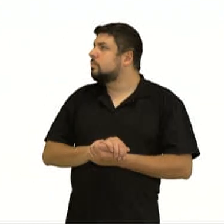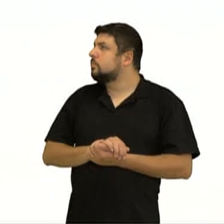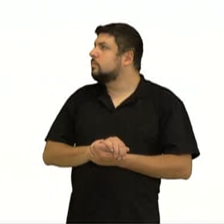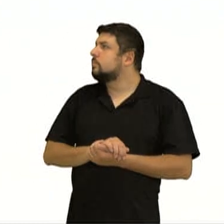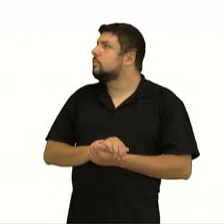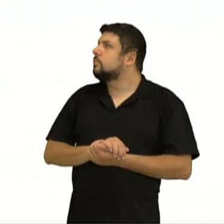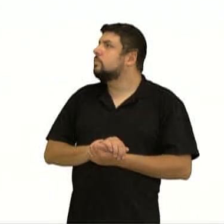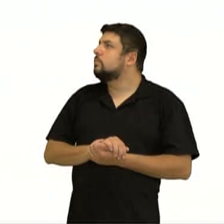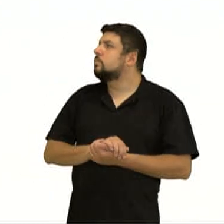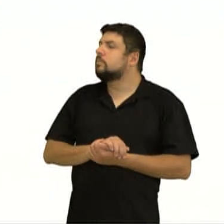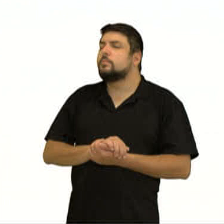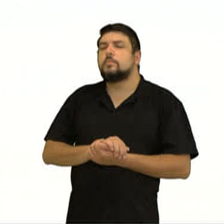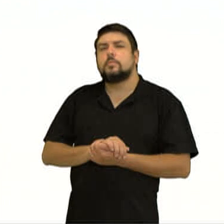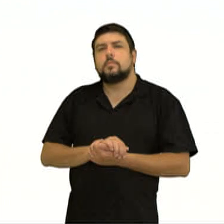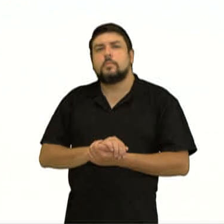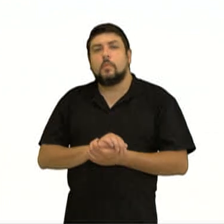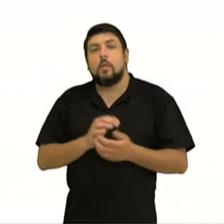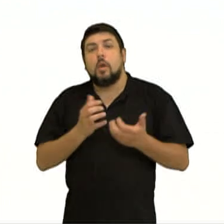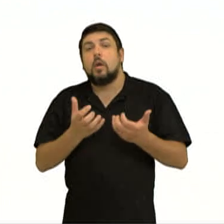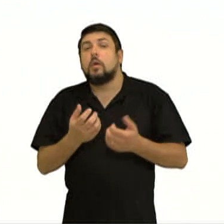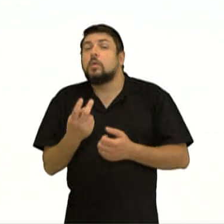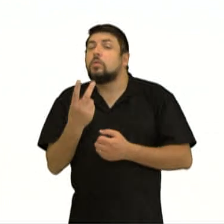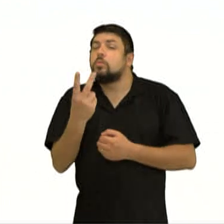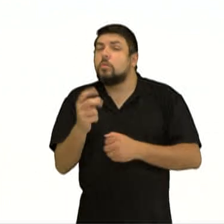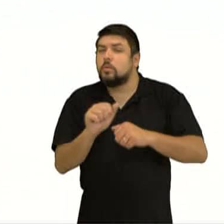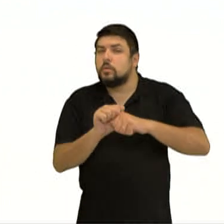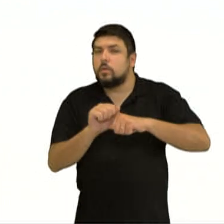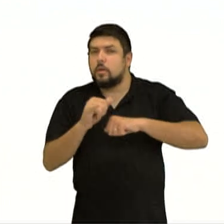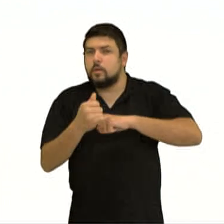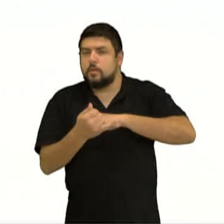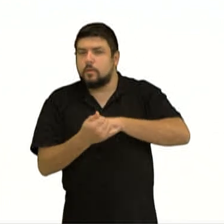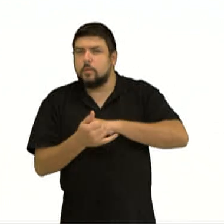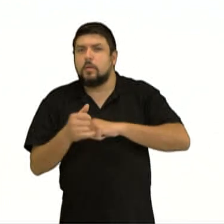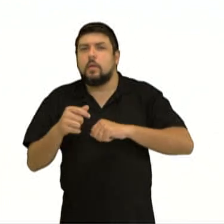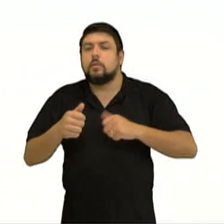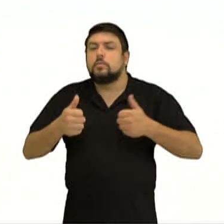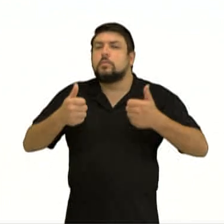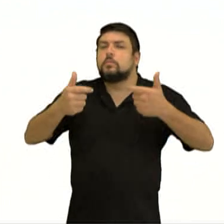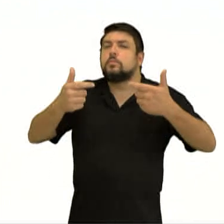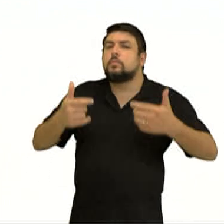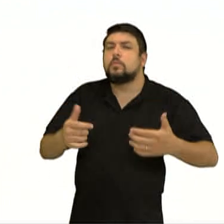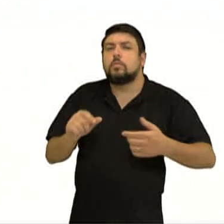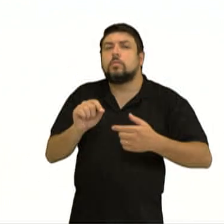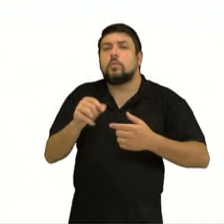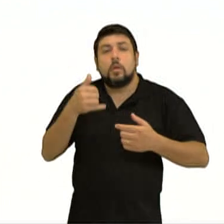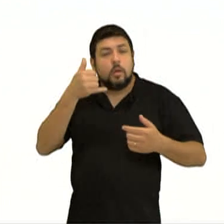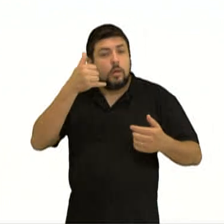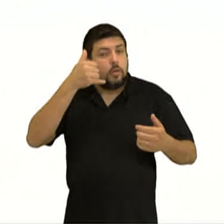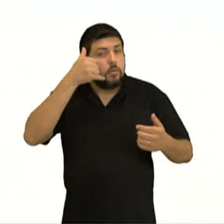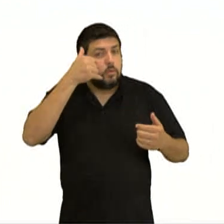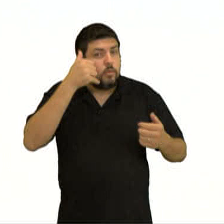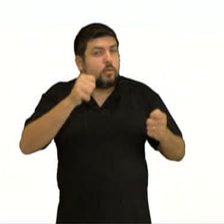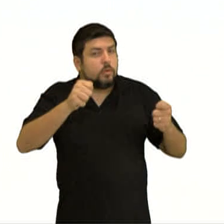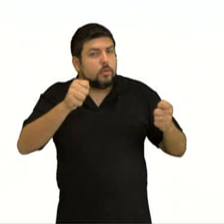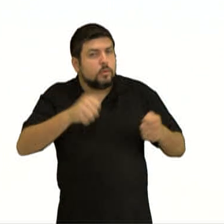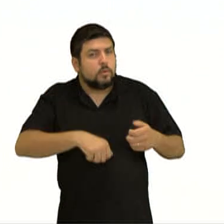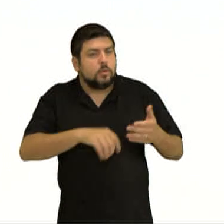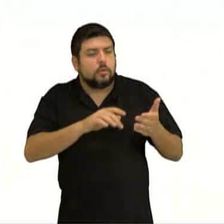carry out. Eu quero 2 adjetivos que descrevem o que os celulares podem